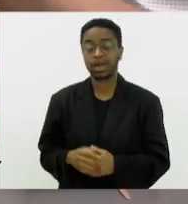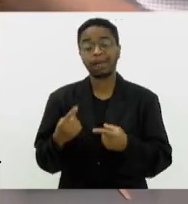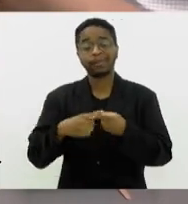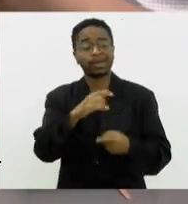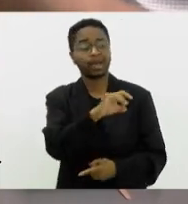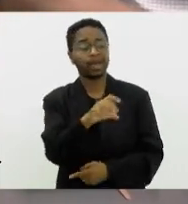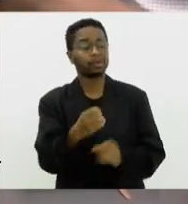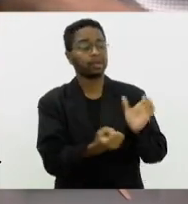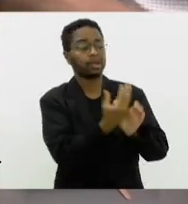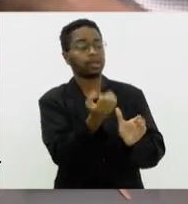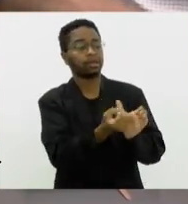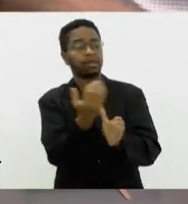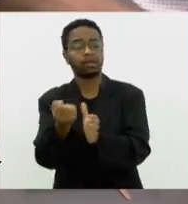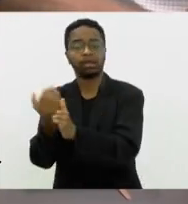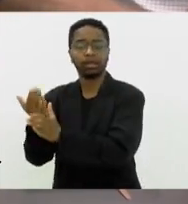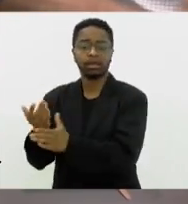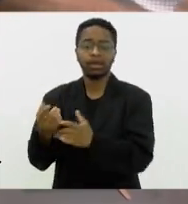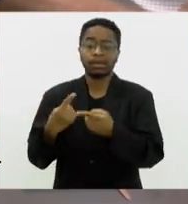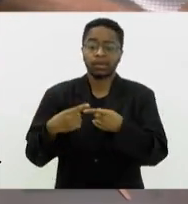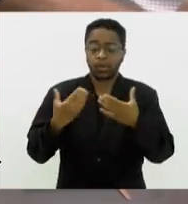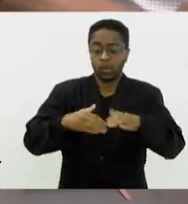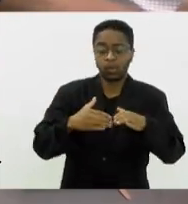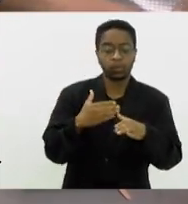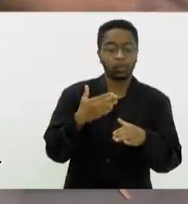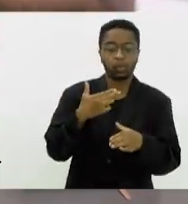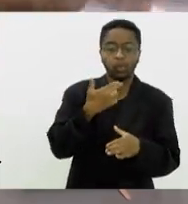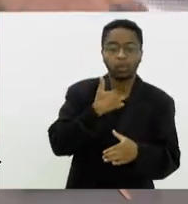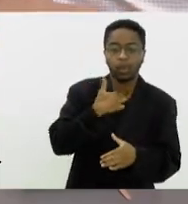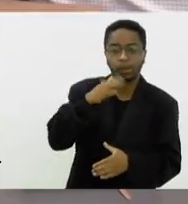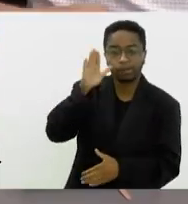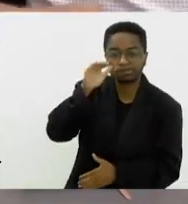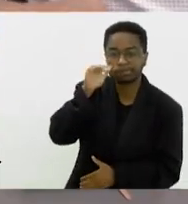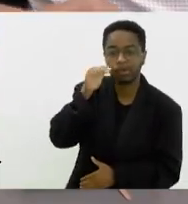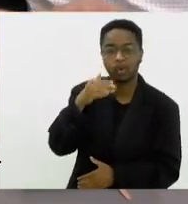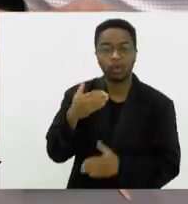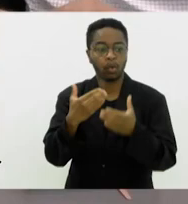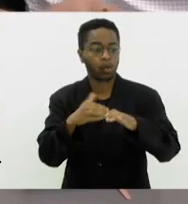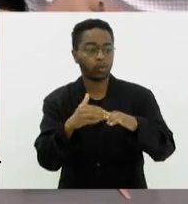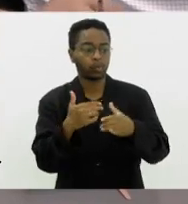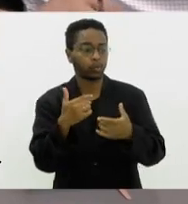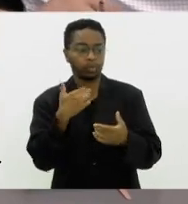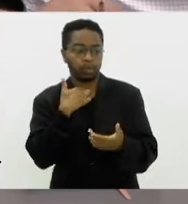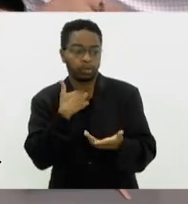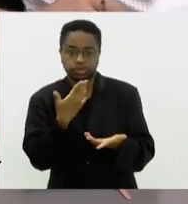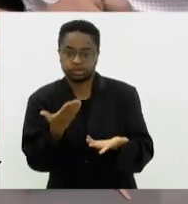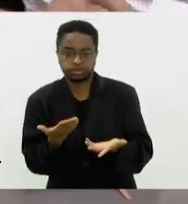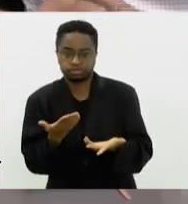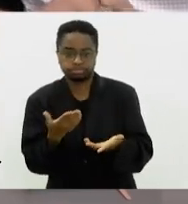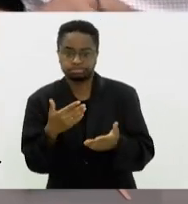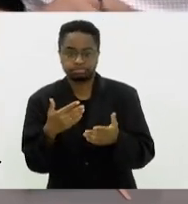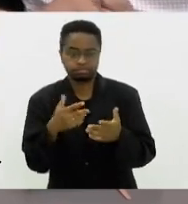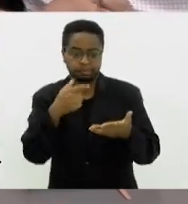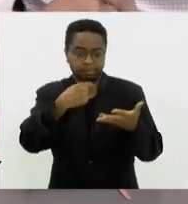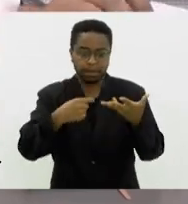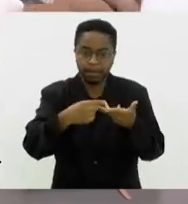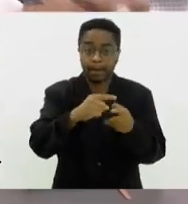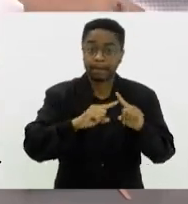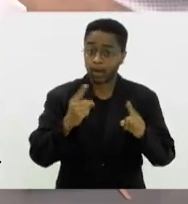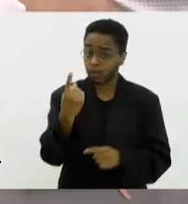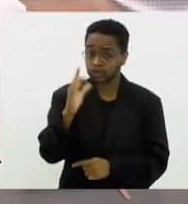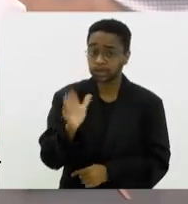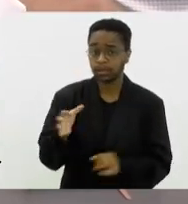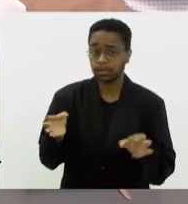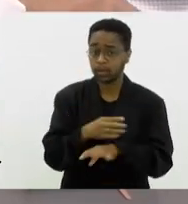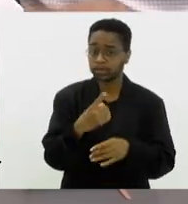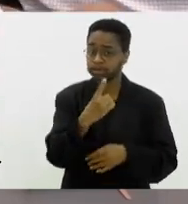um. O concurso público não pode colar. E fico à vontade de Vossa Excelência ter sido. O concurso público não pode, perfeito, não sei quanto. Mas tem um que já tem 100